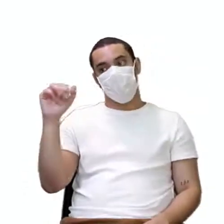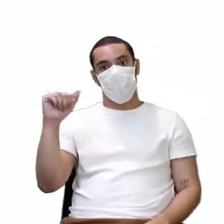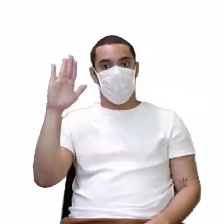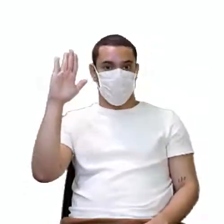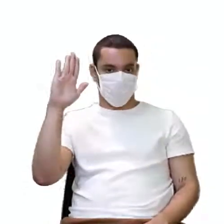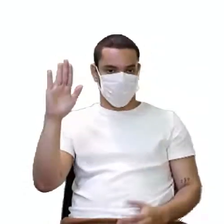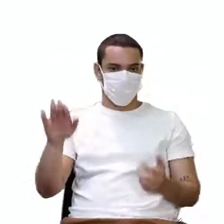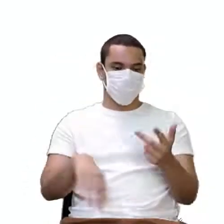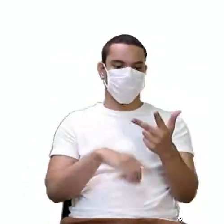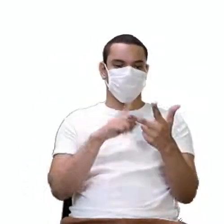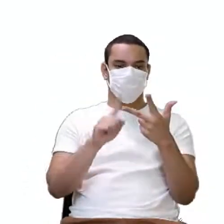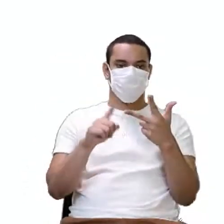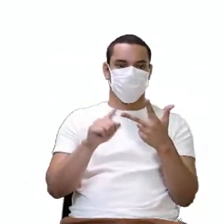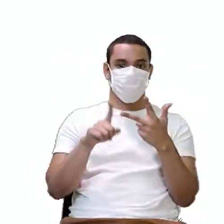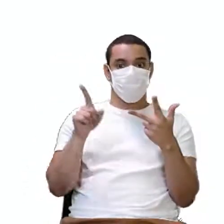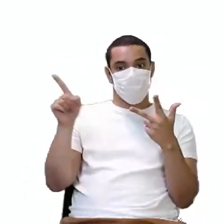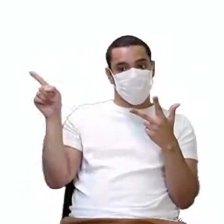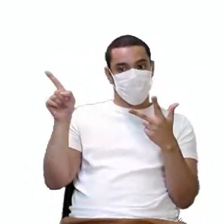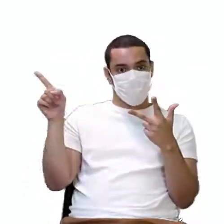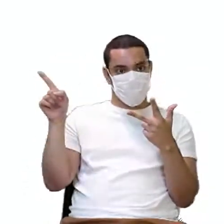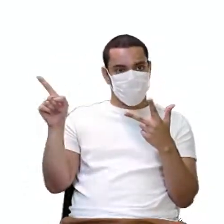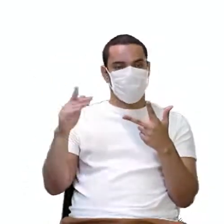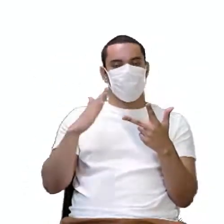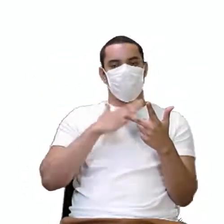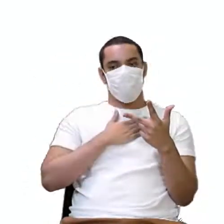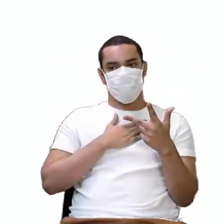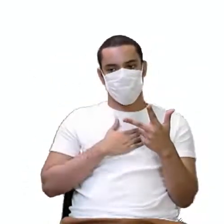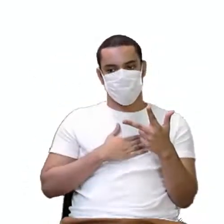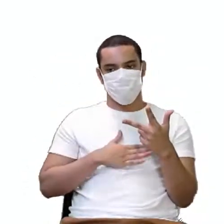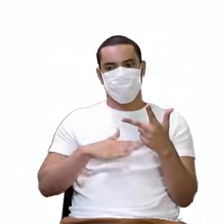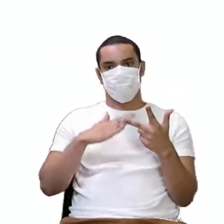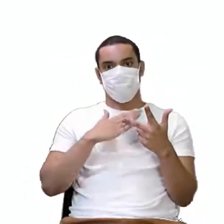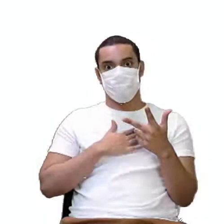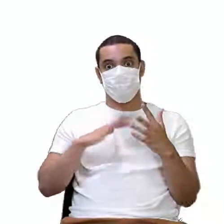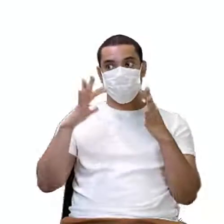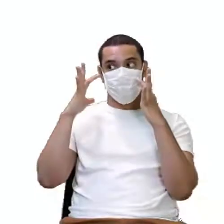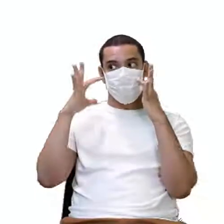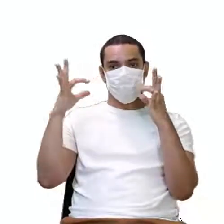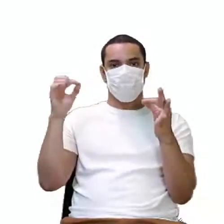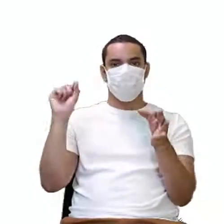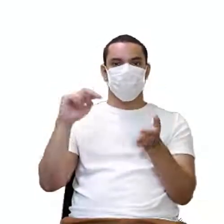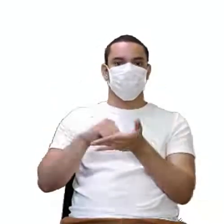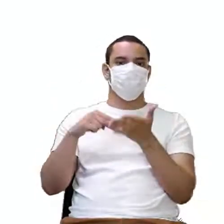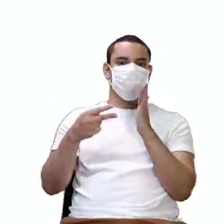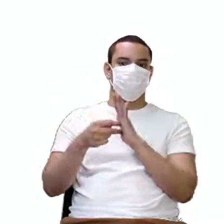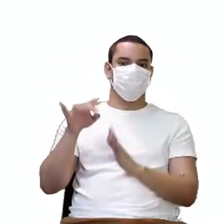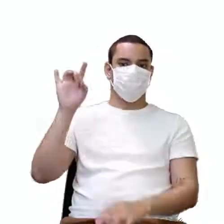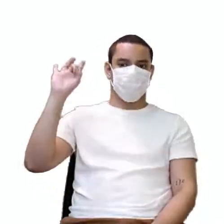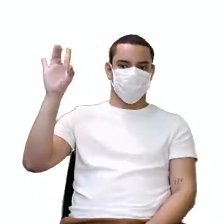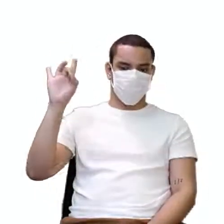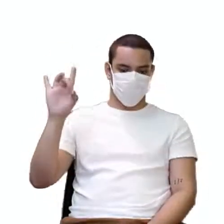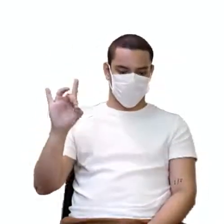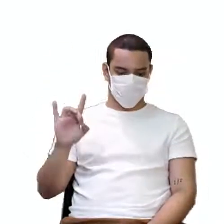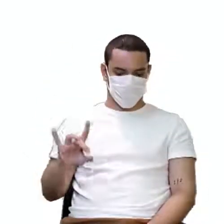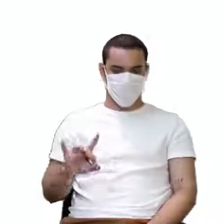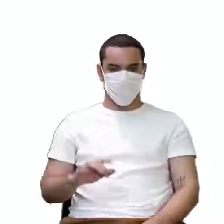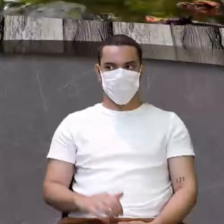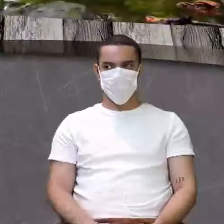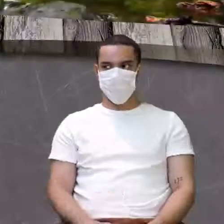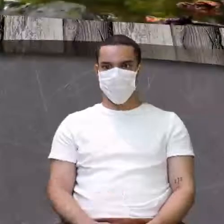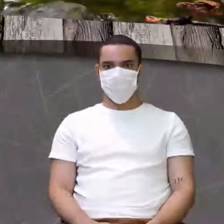grupos, e a plesiomorfia. Então, calma o coração e vamos prestar atenção aqui. O que significa essa